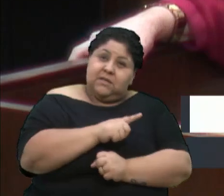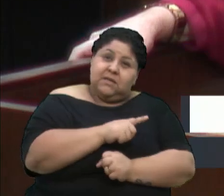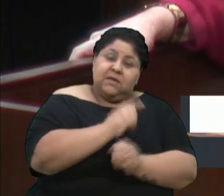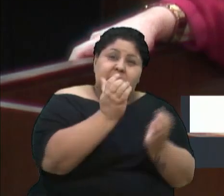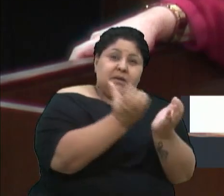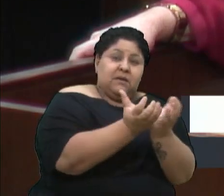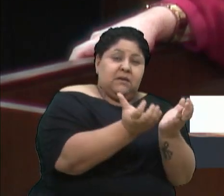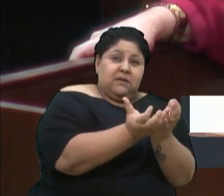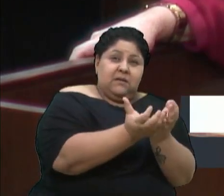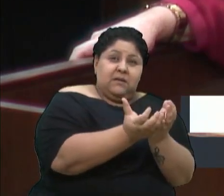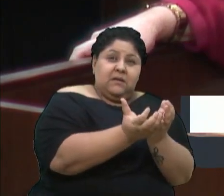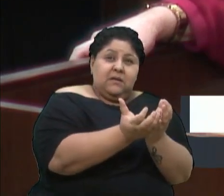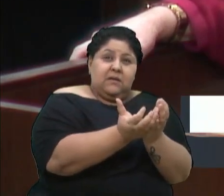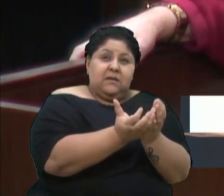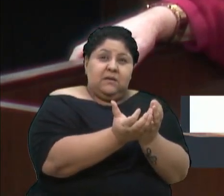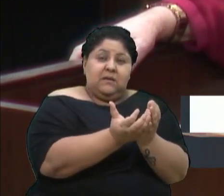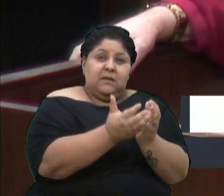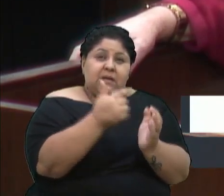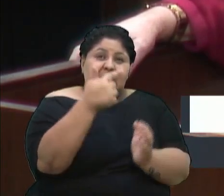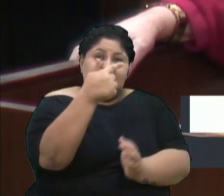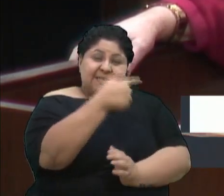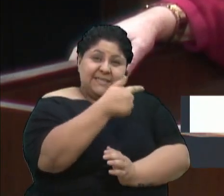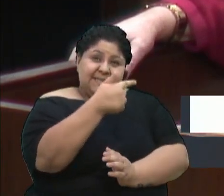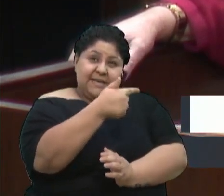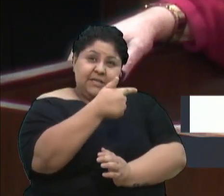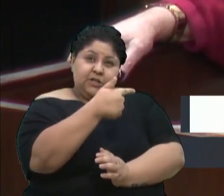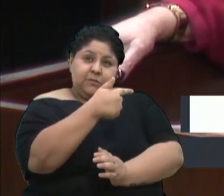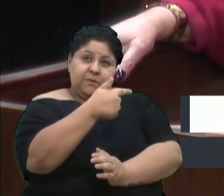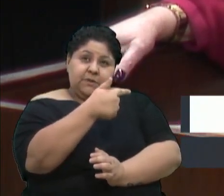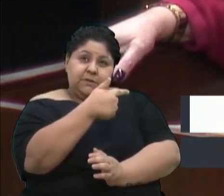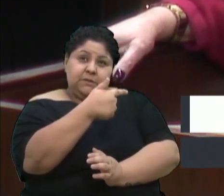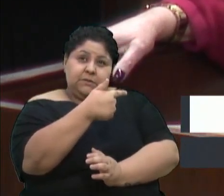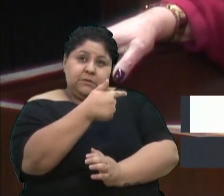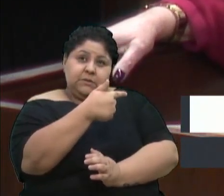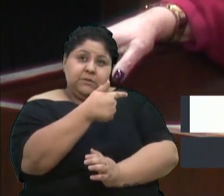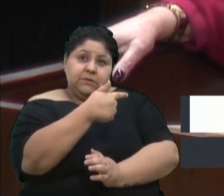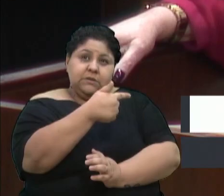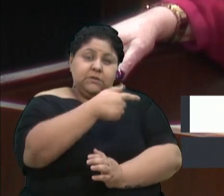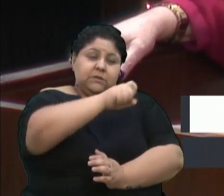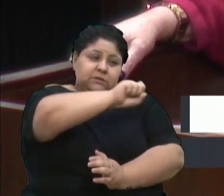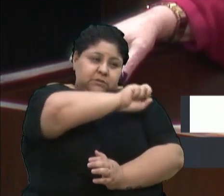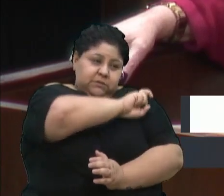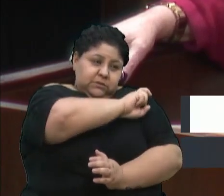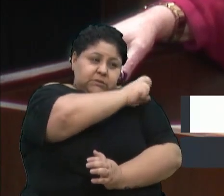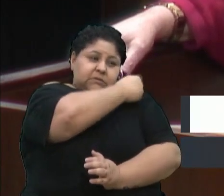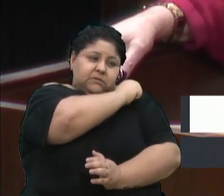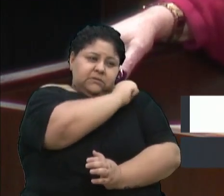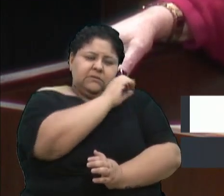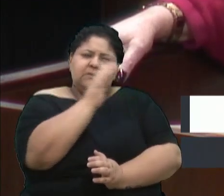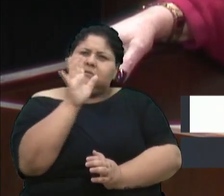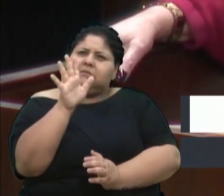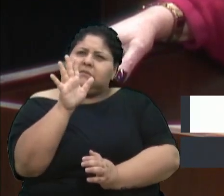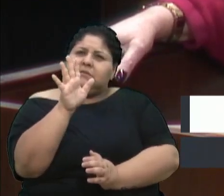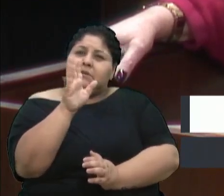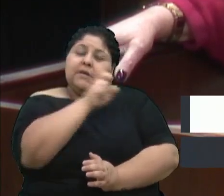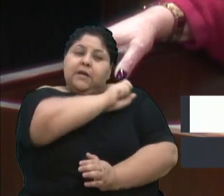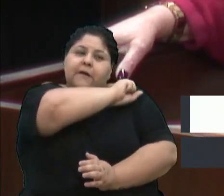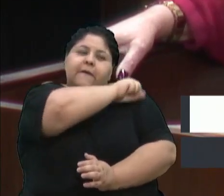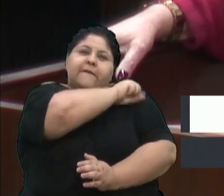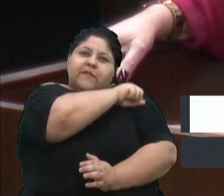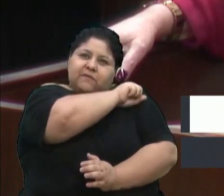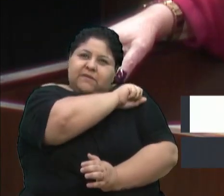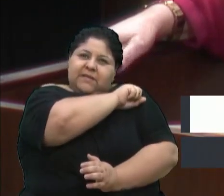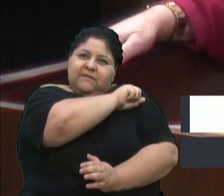ela estava na 7ª série, com 14 anos, e ela estava na 8ª série, com